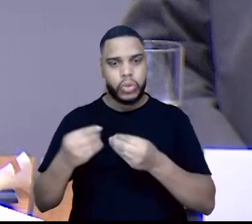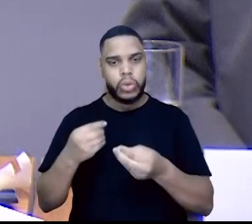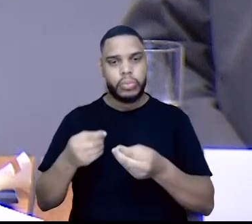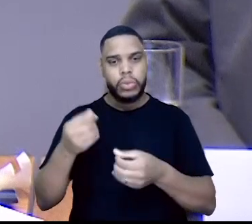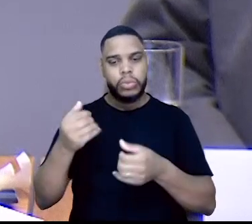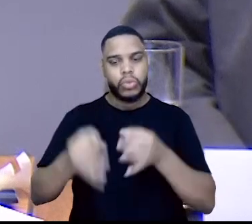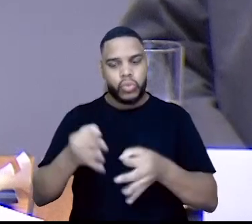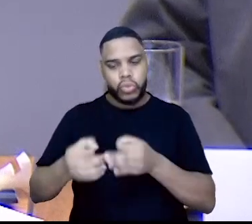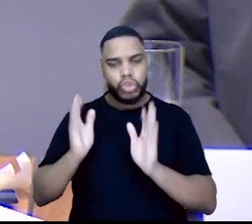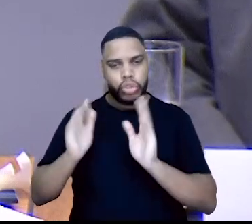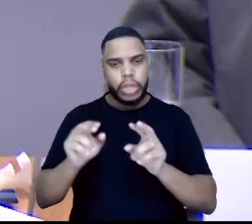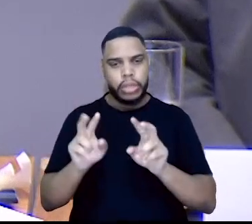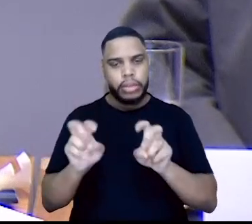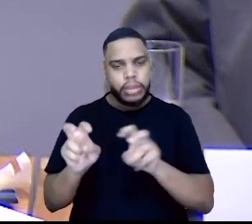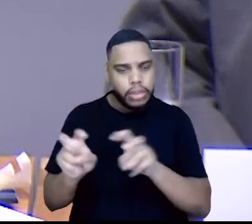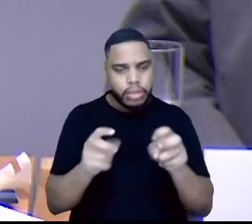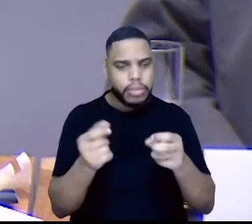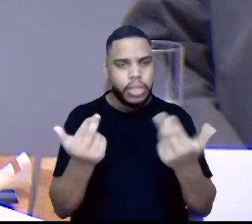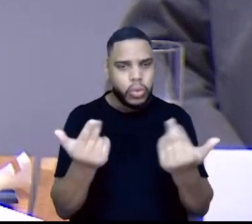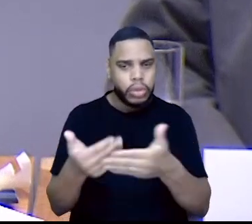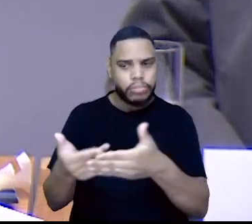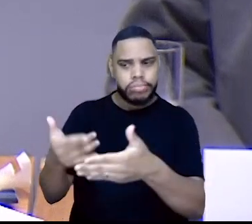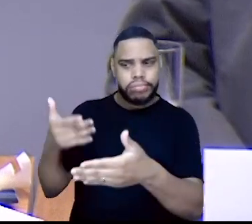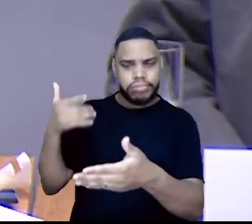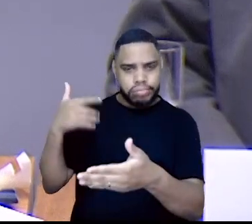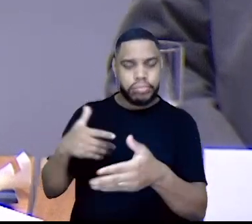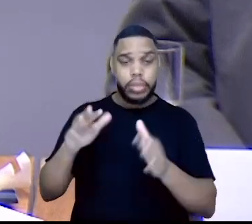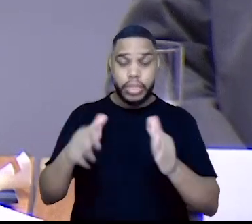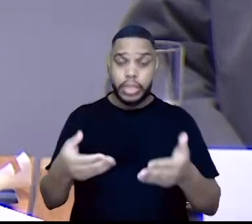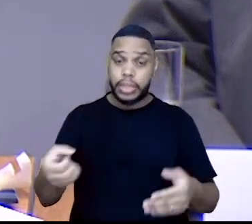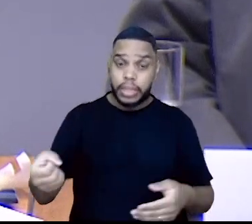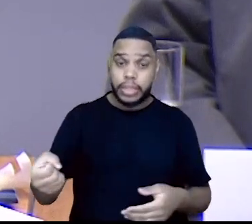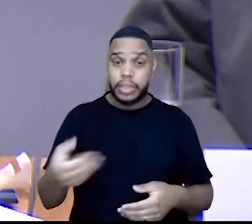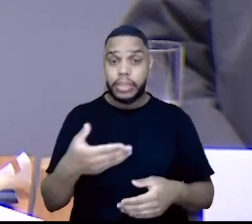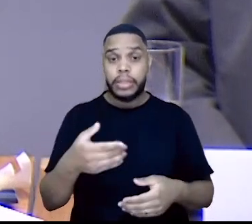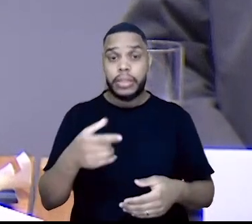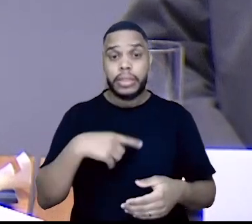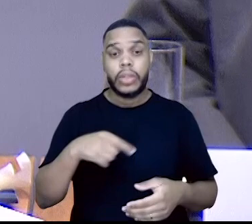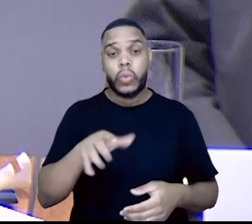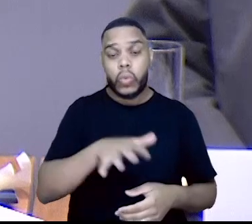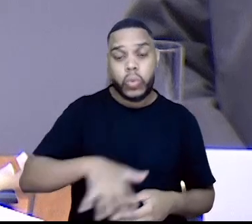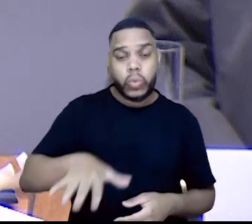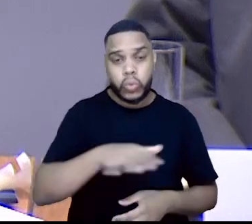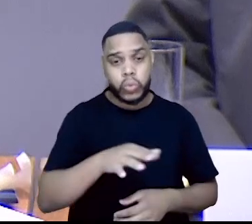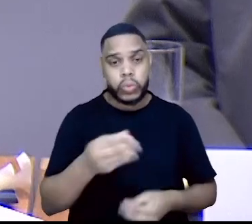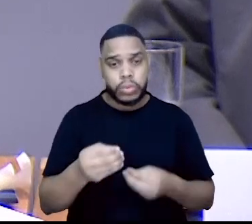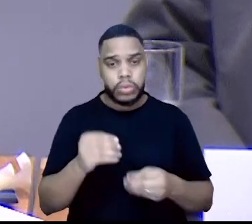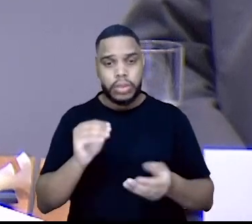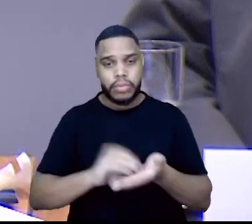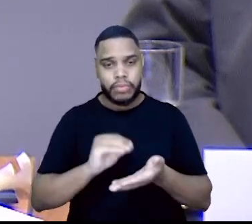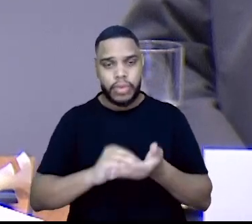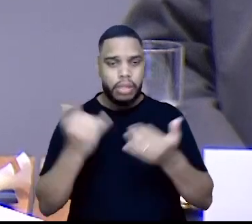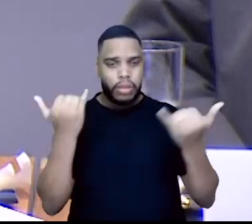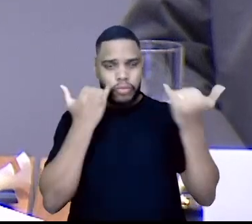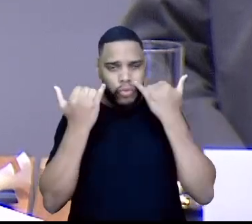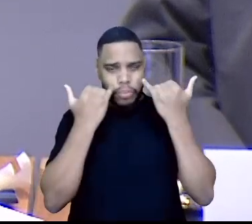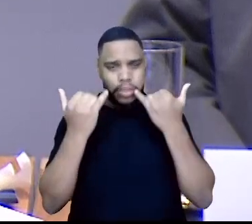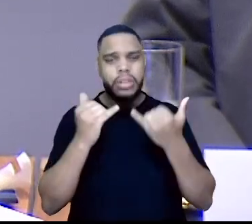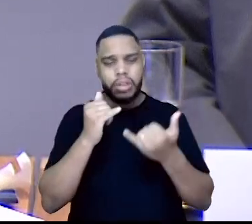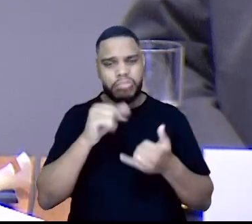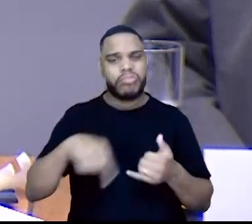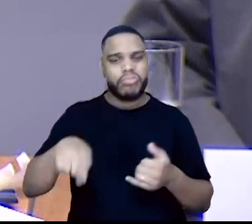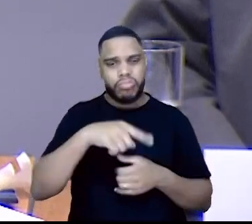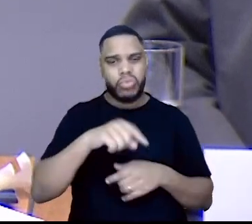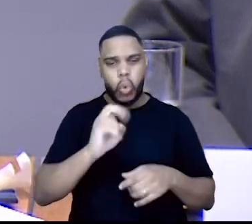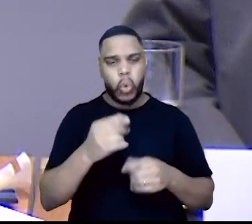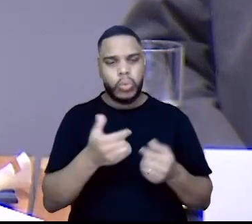acostumar com uma realidade que é nova e ainda enfrenta ou alguma desinformação ou alguma